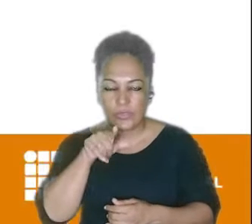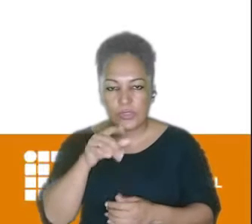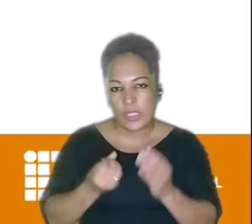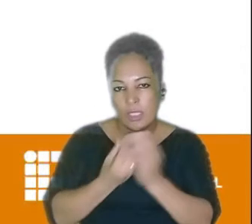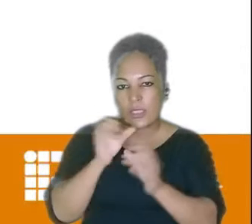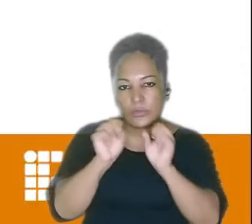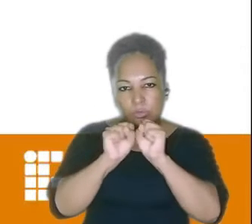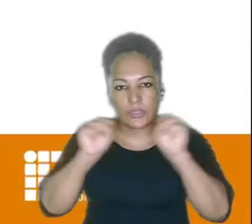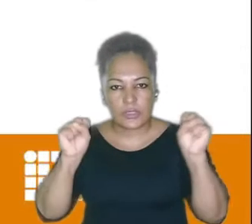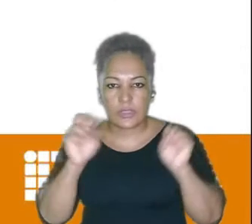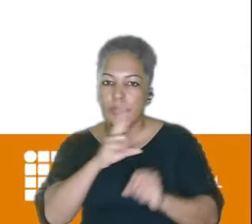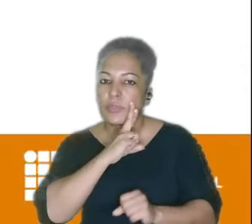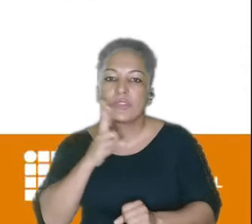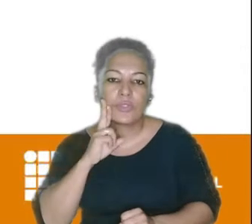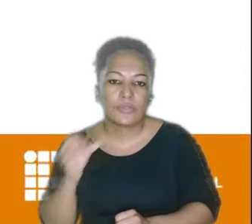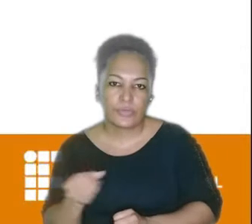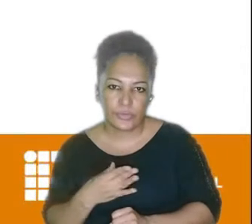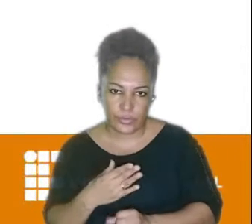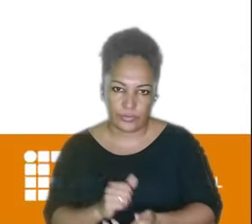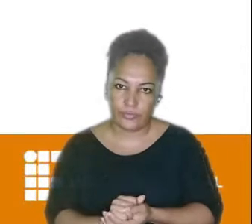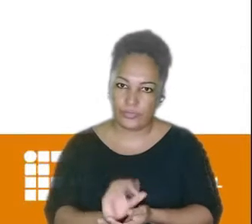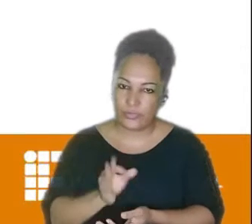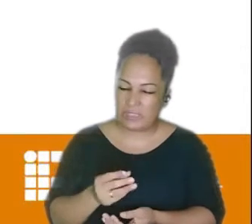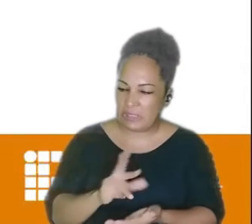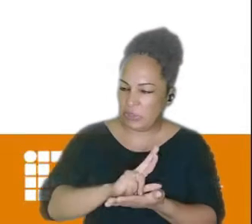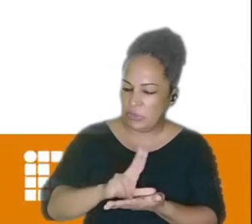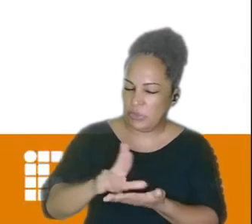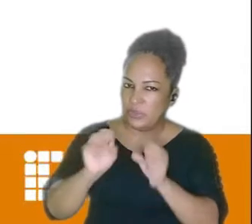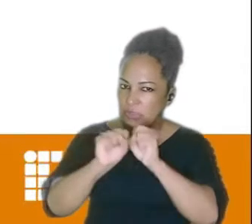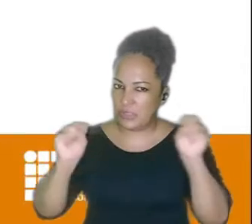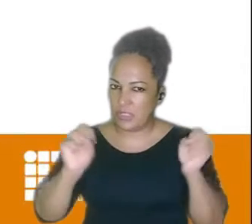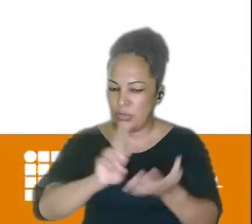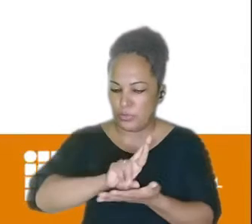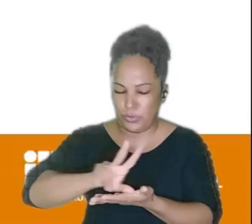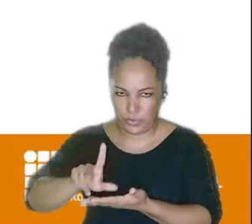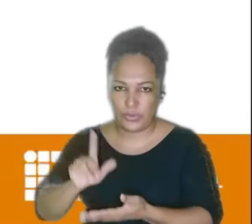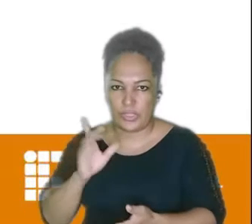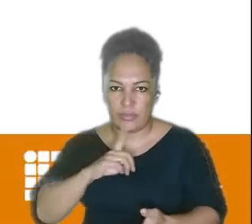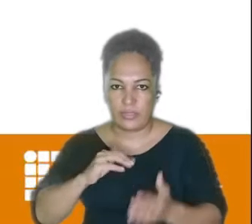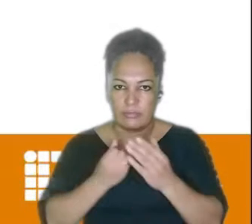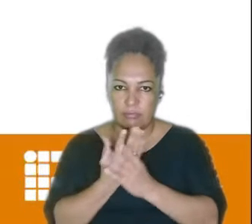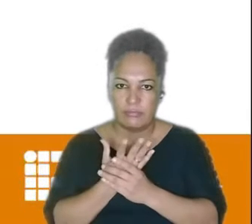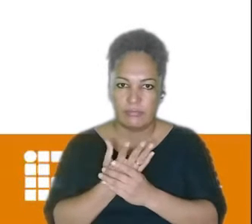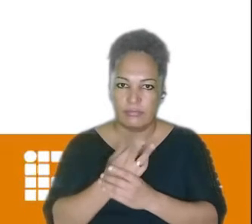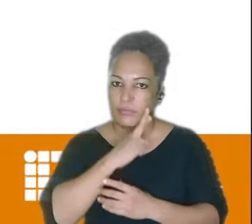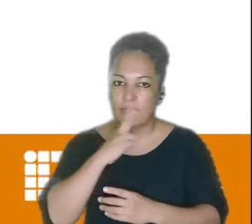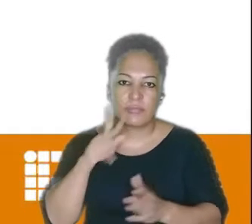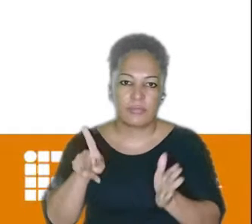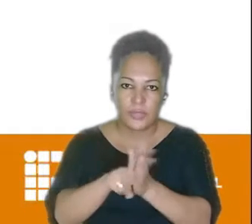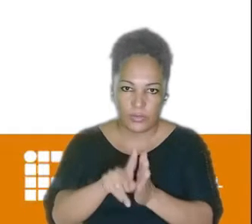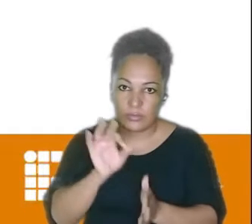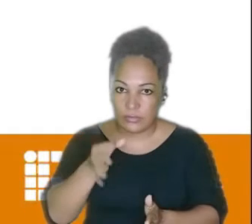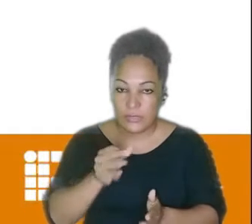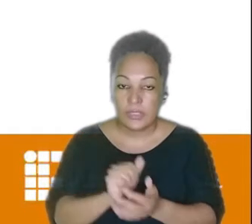Exemplo, você está criando um sistema para um restaurante novo. E existem um monte de sistemas já criados para